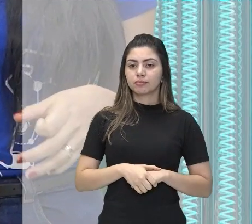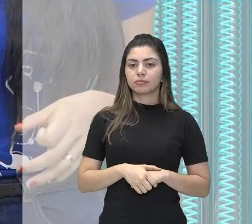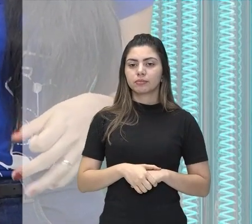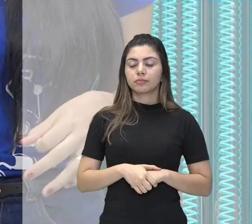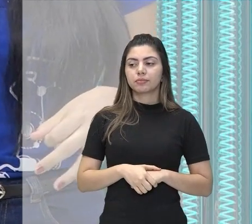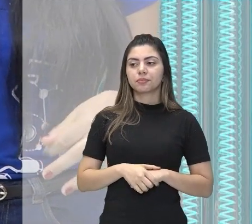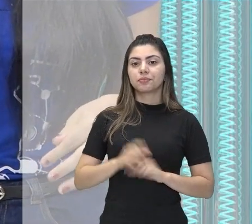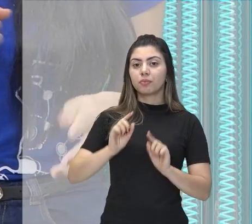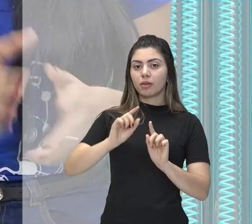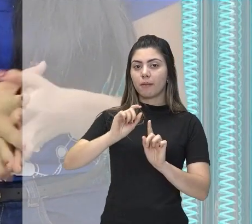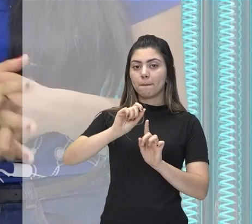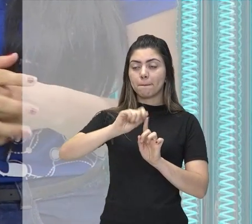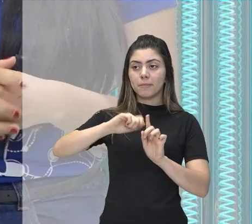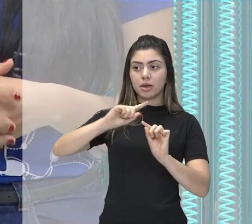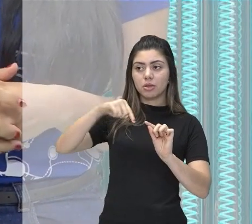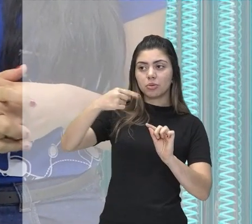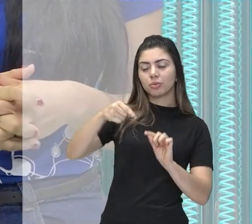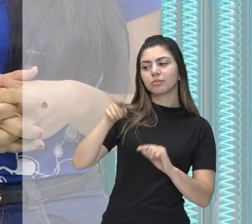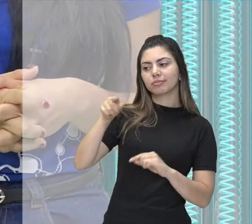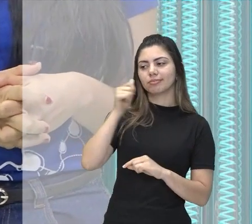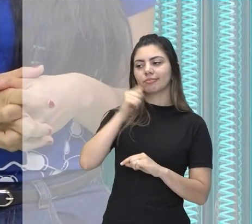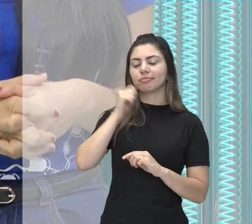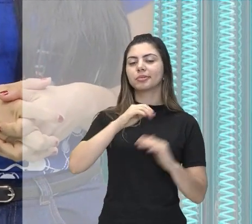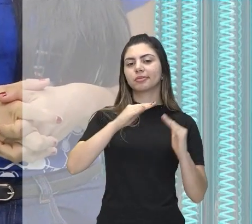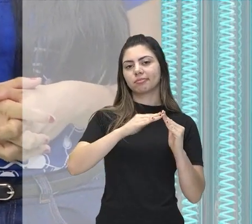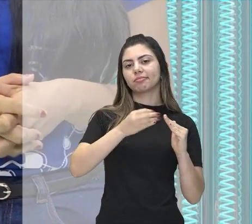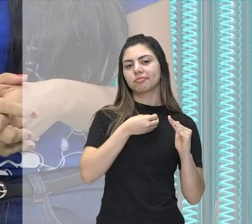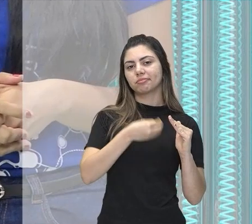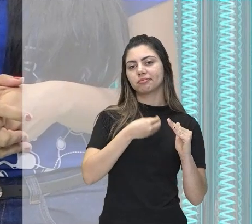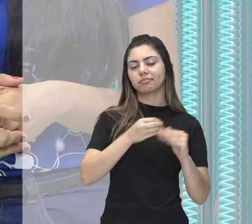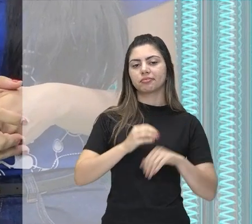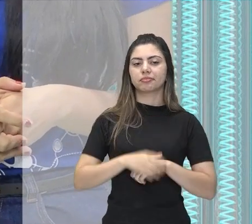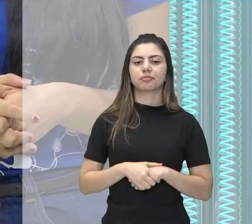próximo mês. Temos mais exemplos aqui.